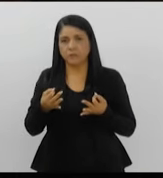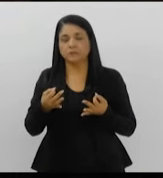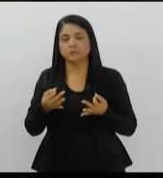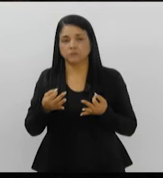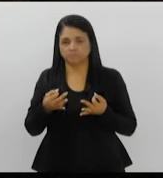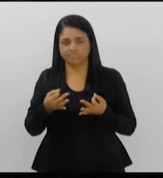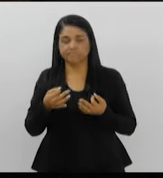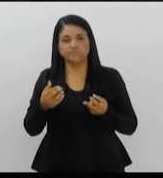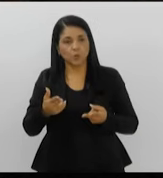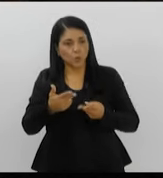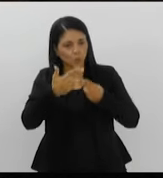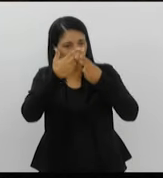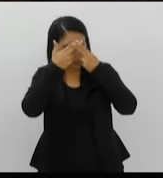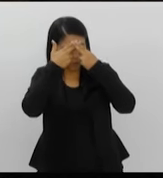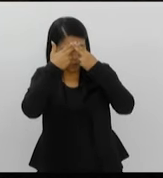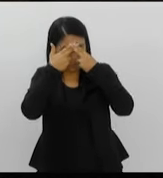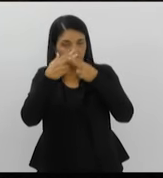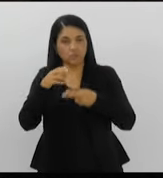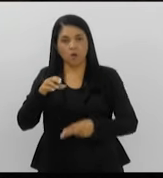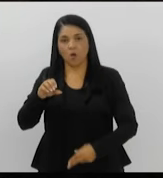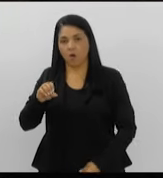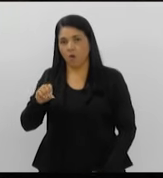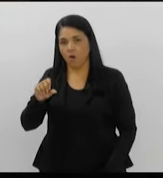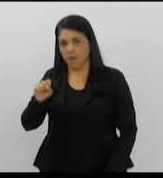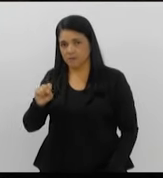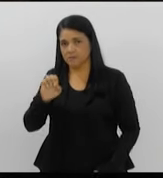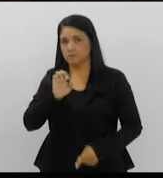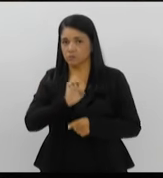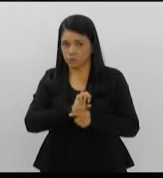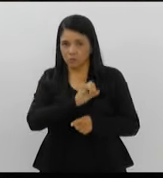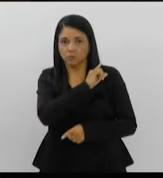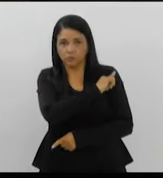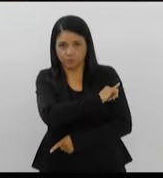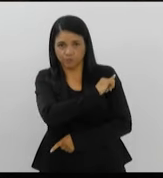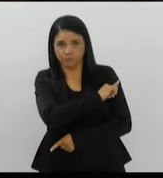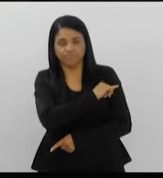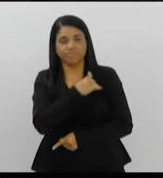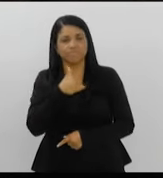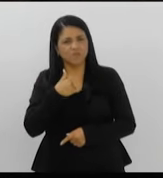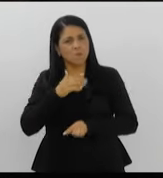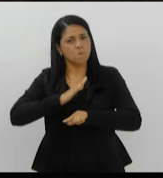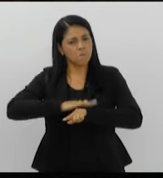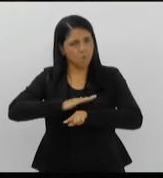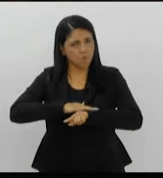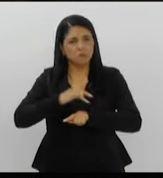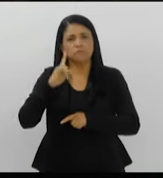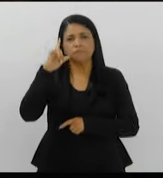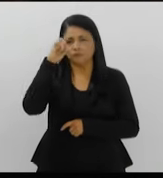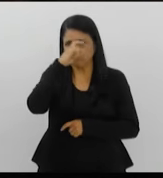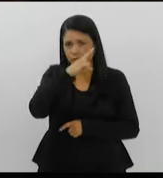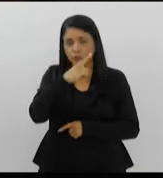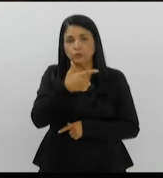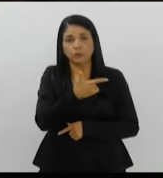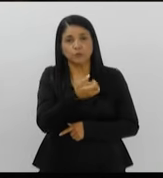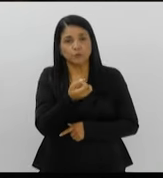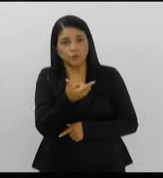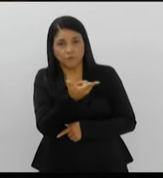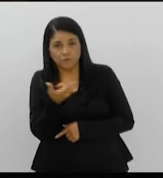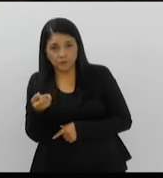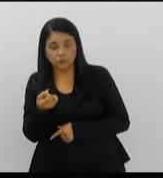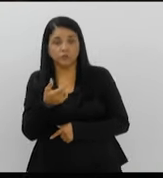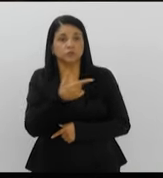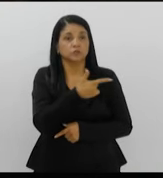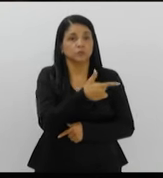tem com as organizações sociais aqui no Estado do Rio. A gente passou por momentos muito difíceis em 2020, 2021,